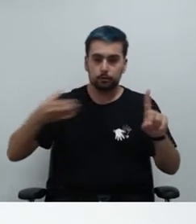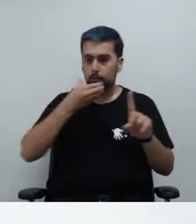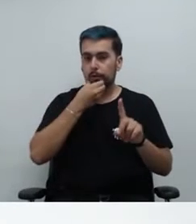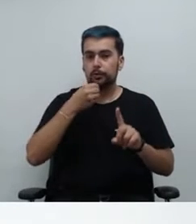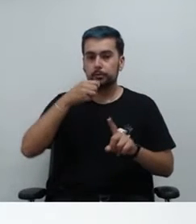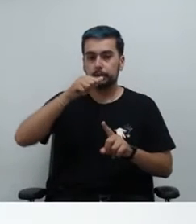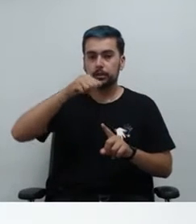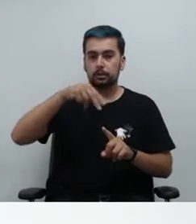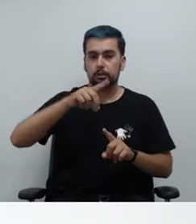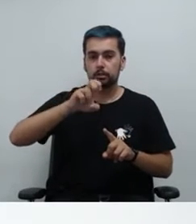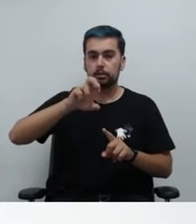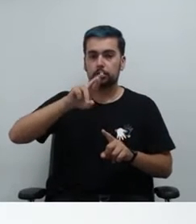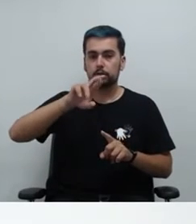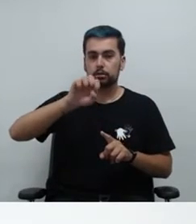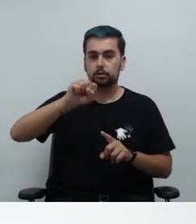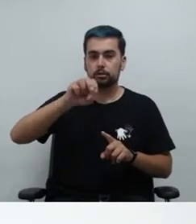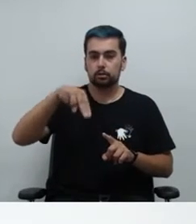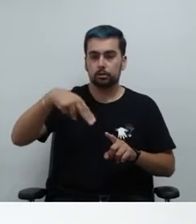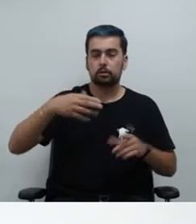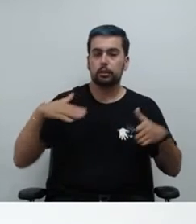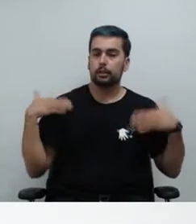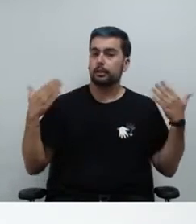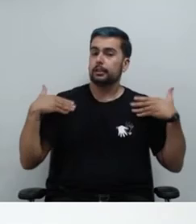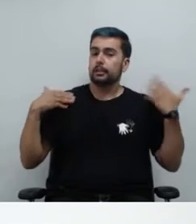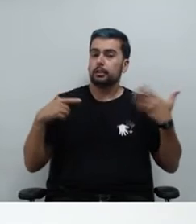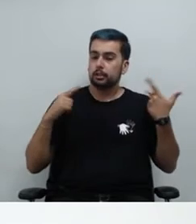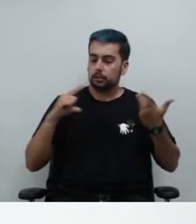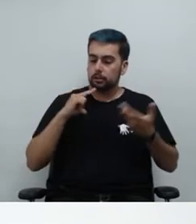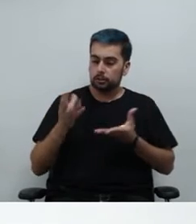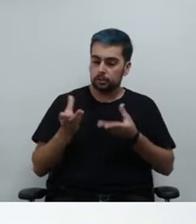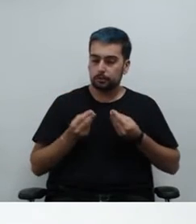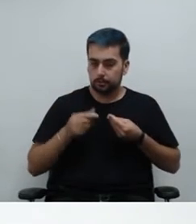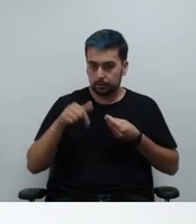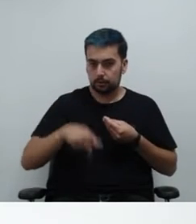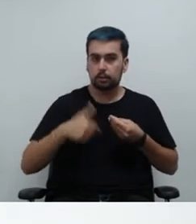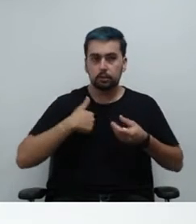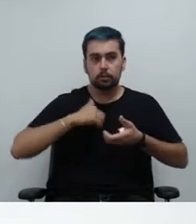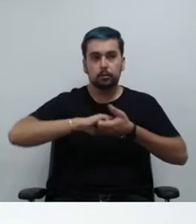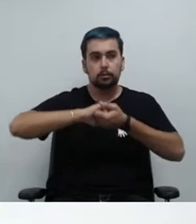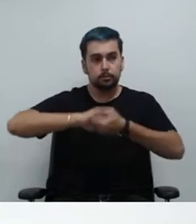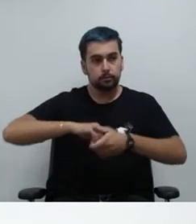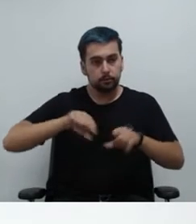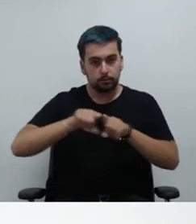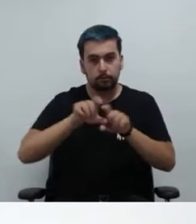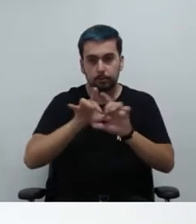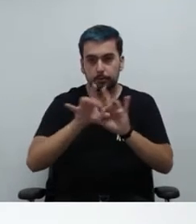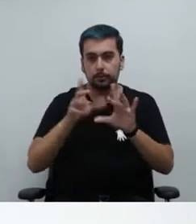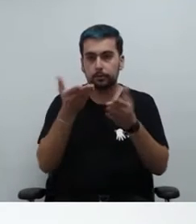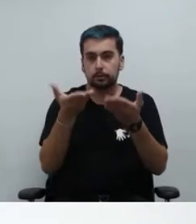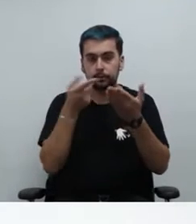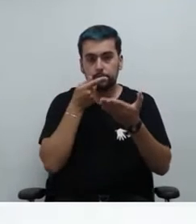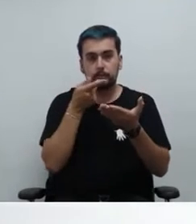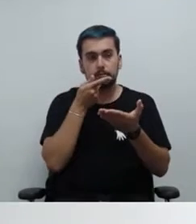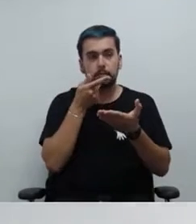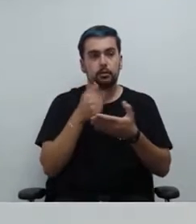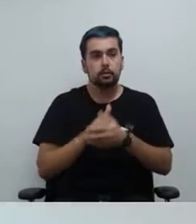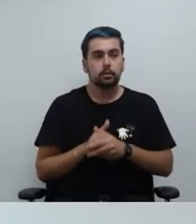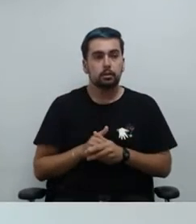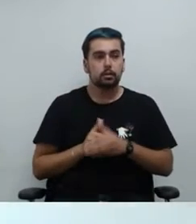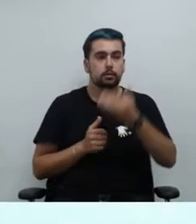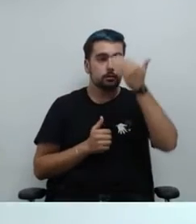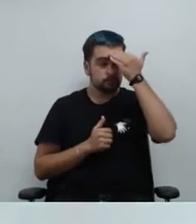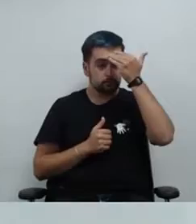Cunha Pirota. É uma alegria recebê-lo aqui na Defensoria Pública. Já faço essa saudação e lhe passo a palavra.